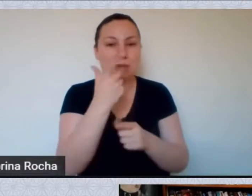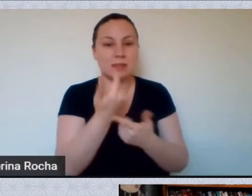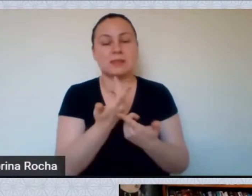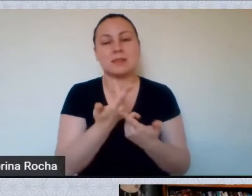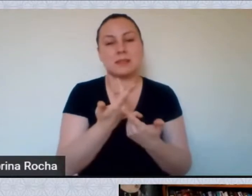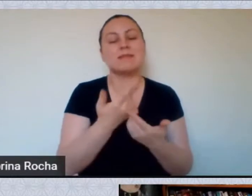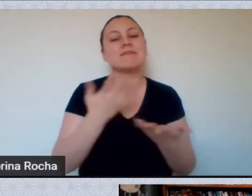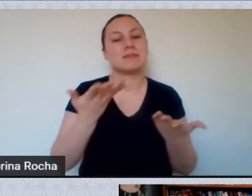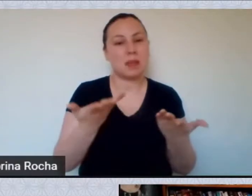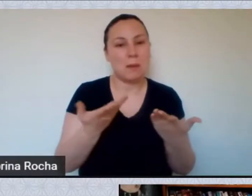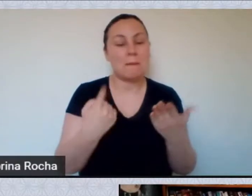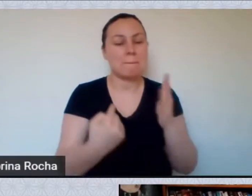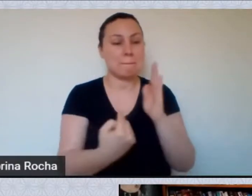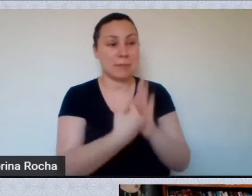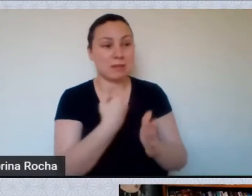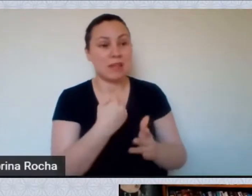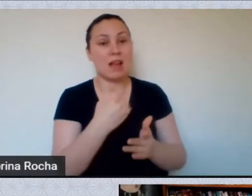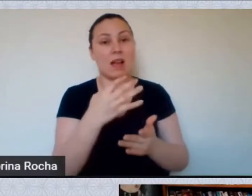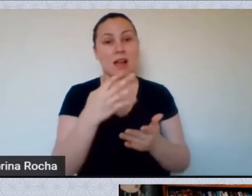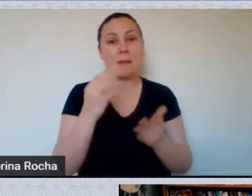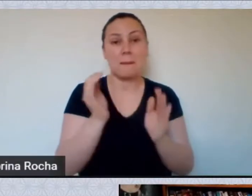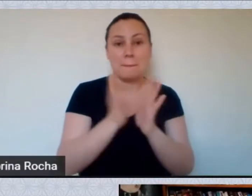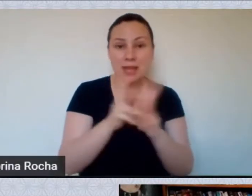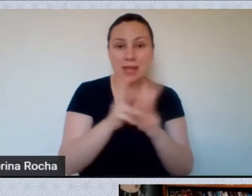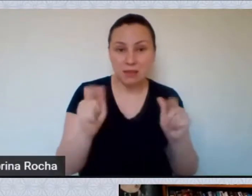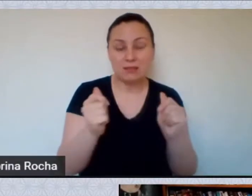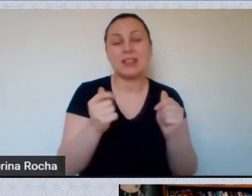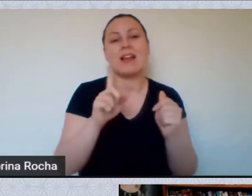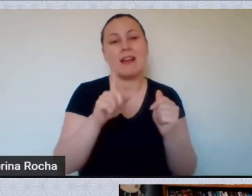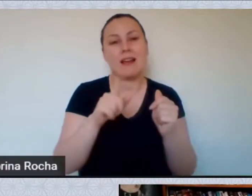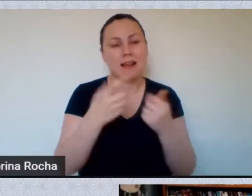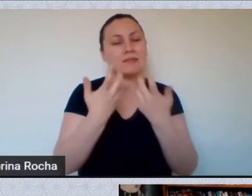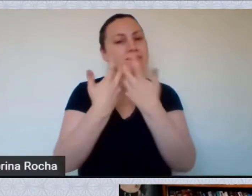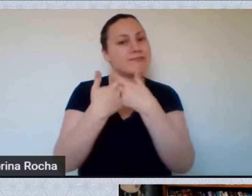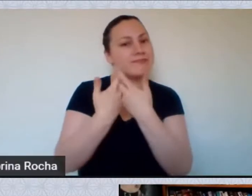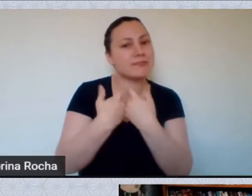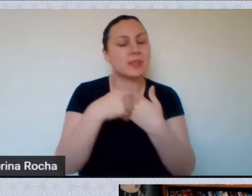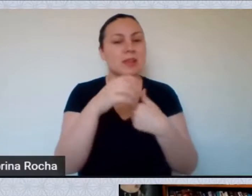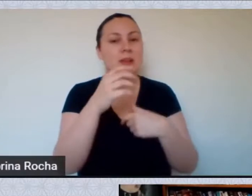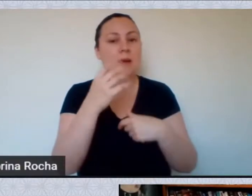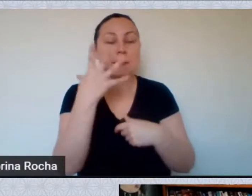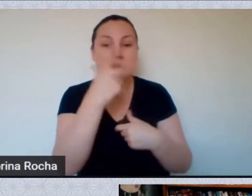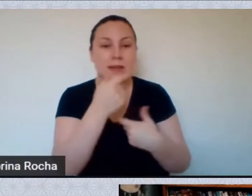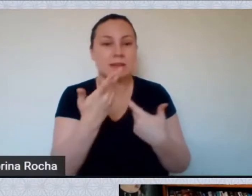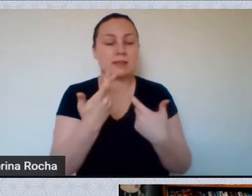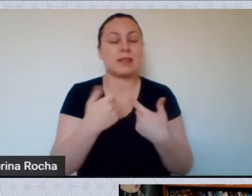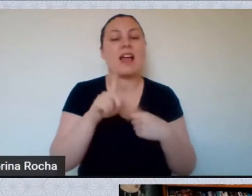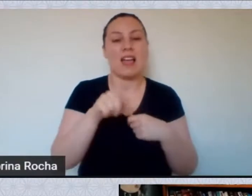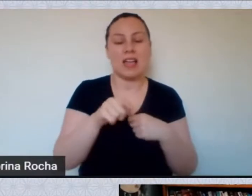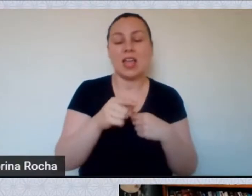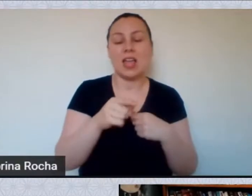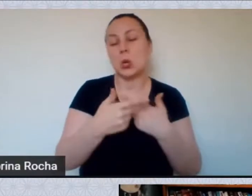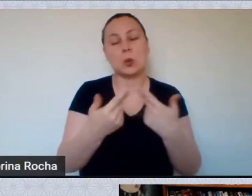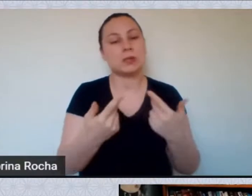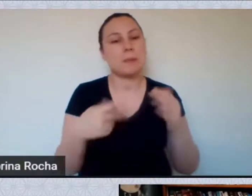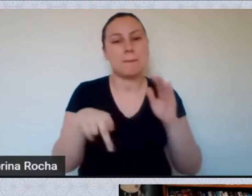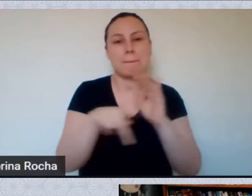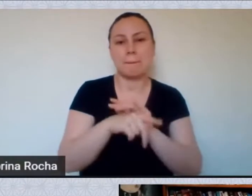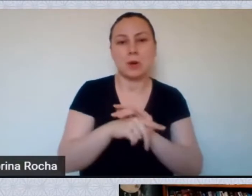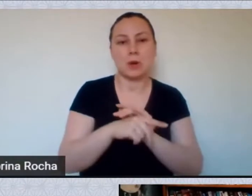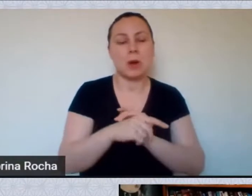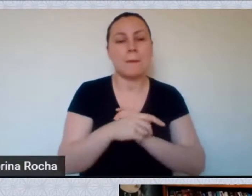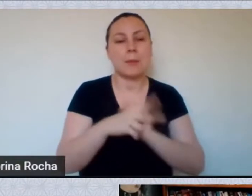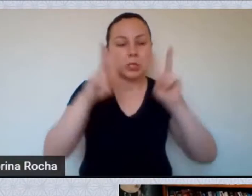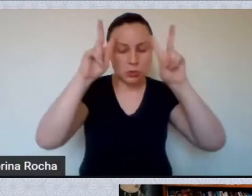beleza, refletir sobre o que nos fascina. É um privilégio de ser humano, e um privilégio que geralmente consideramos natural, sermos